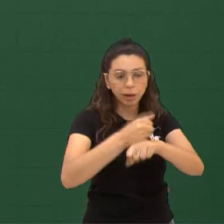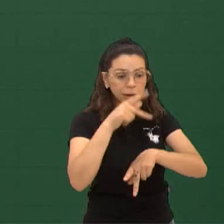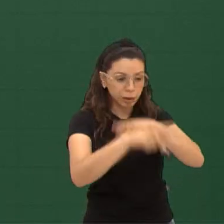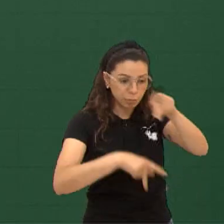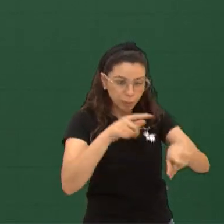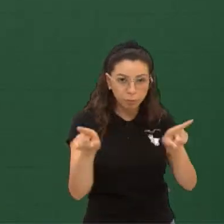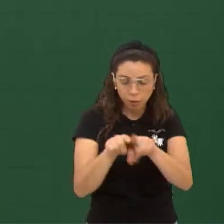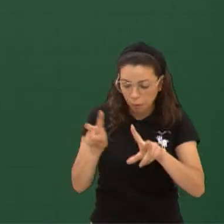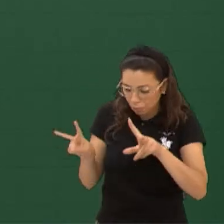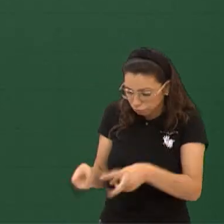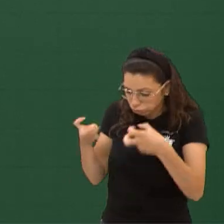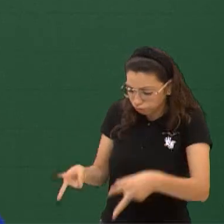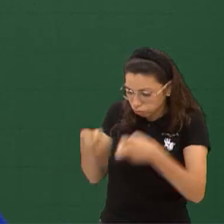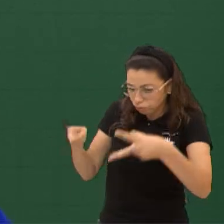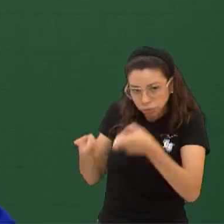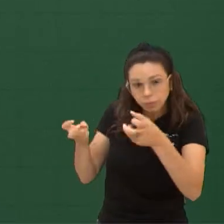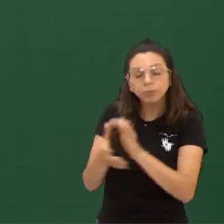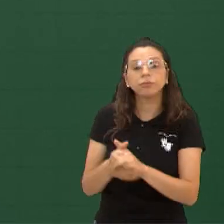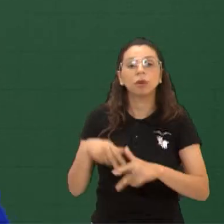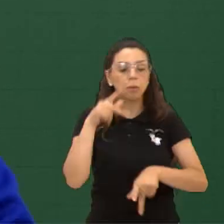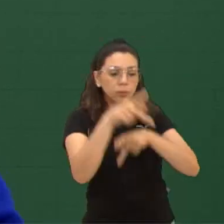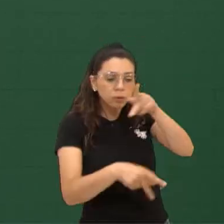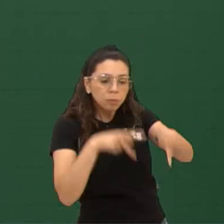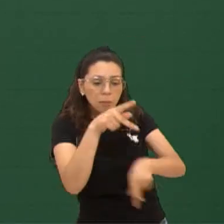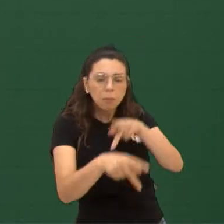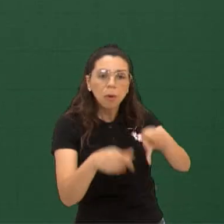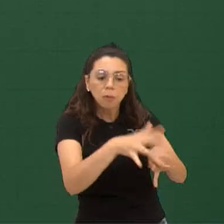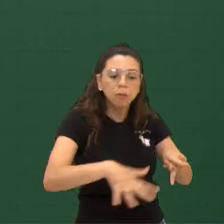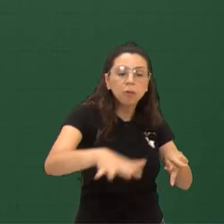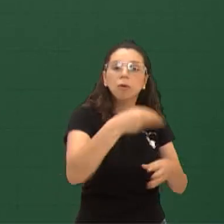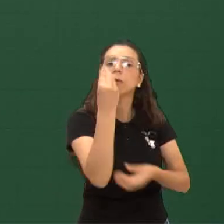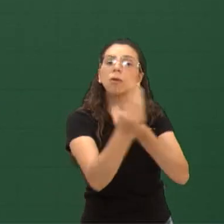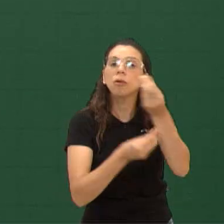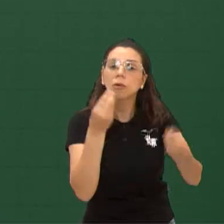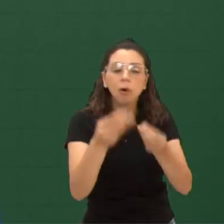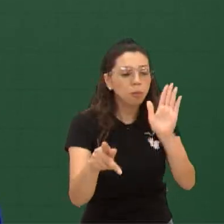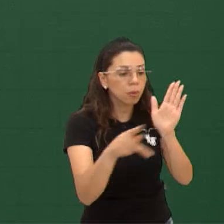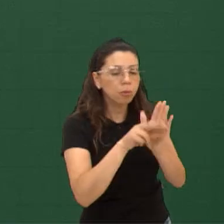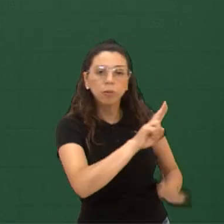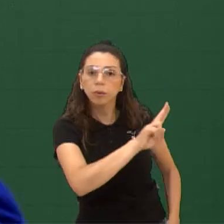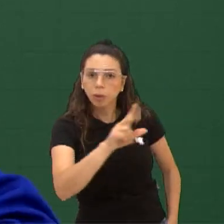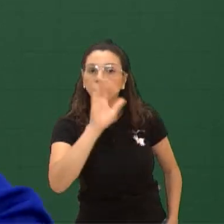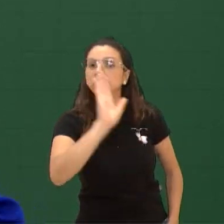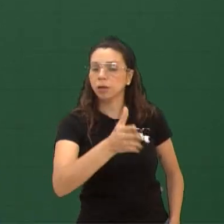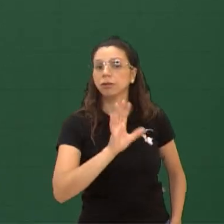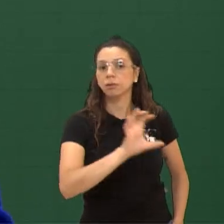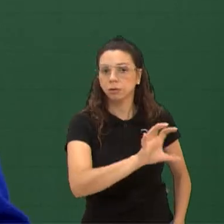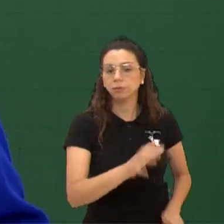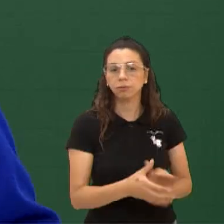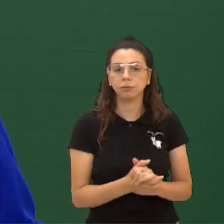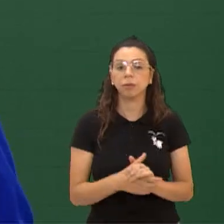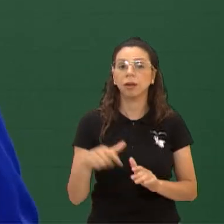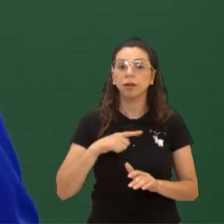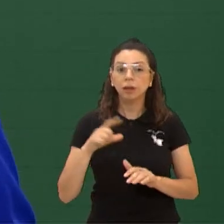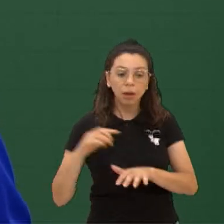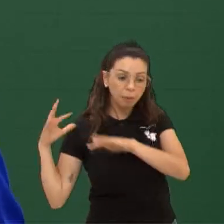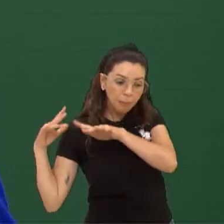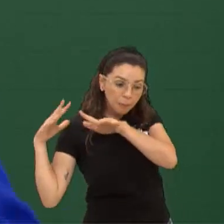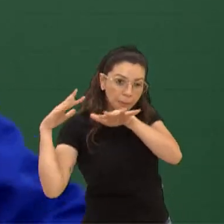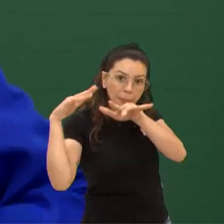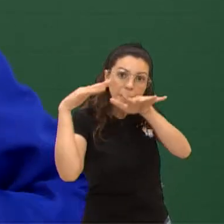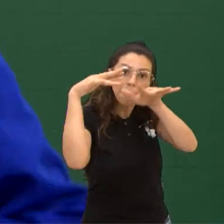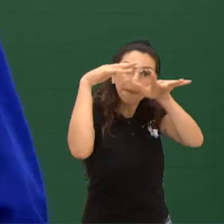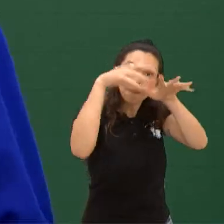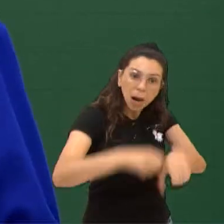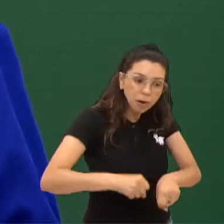de exploração. Na colonização de povoamento, você vai ter, como o próprio nome já diz, uma situação de ocupação do